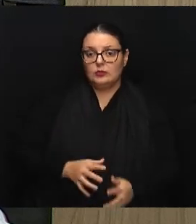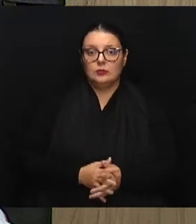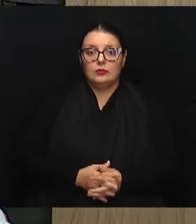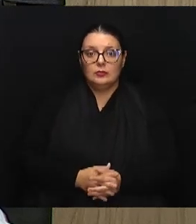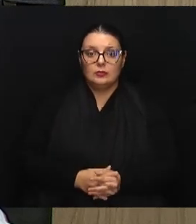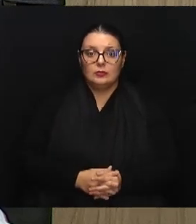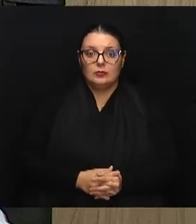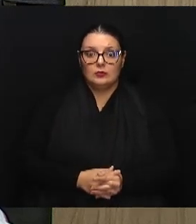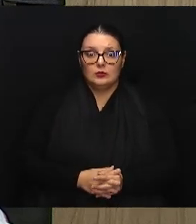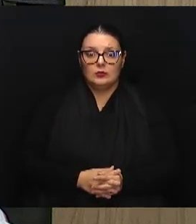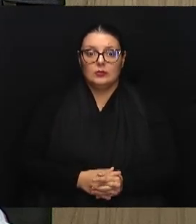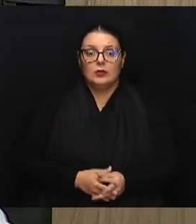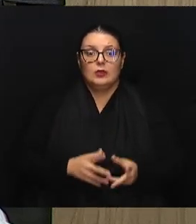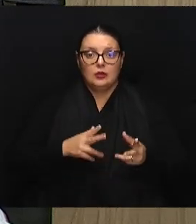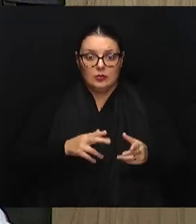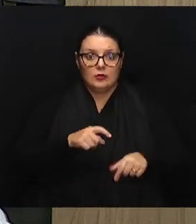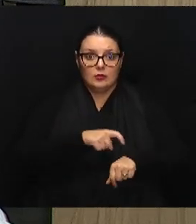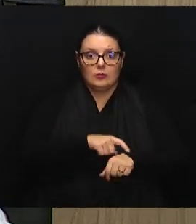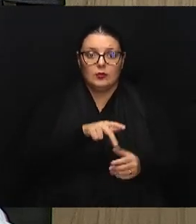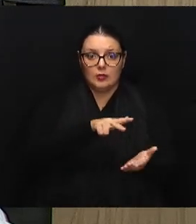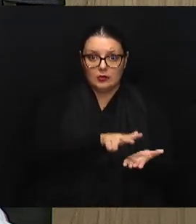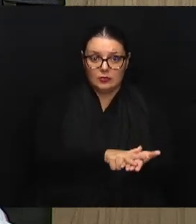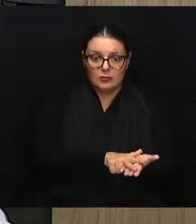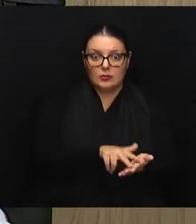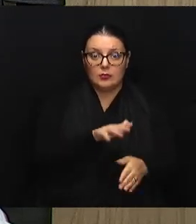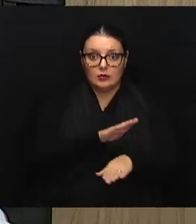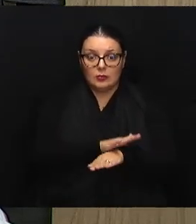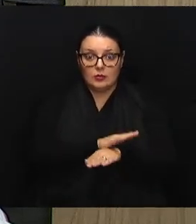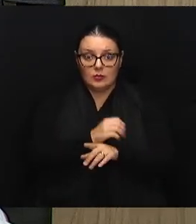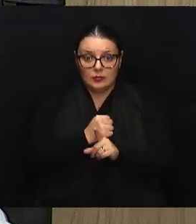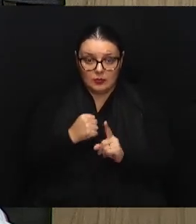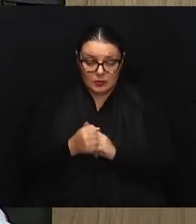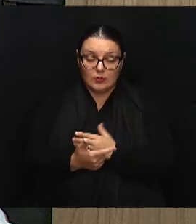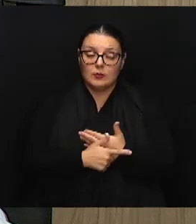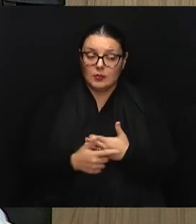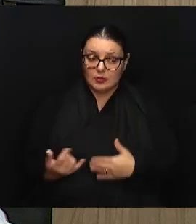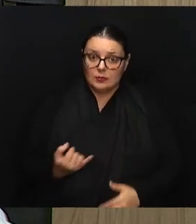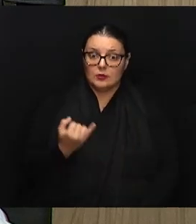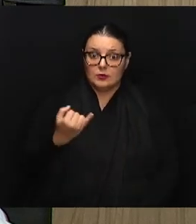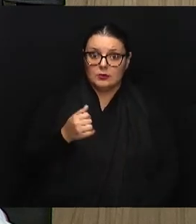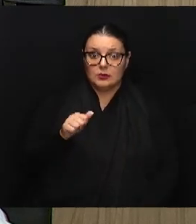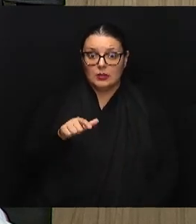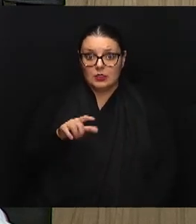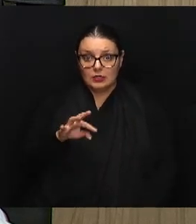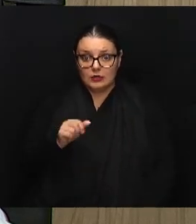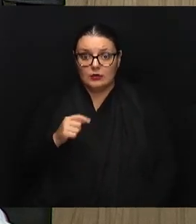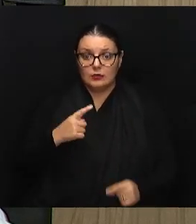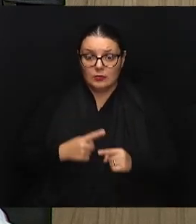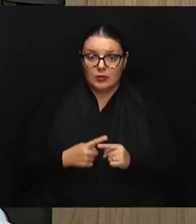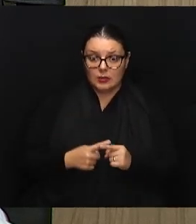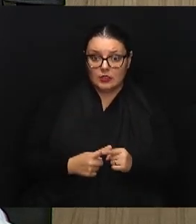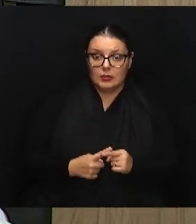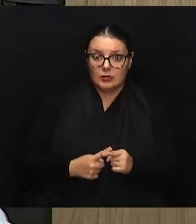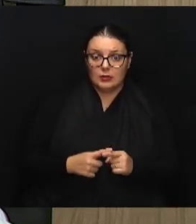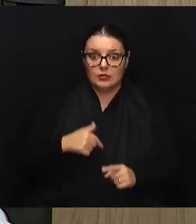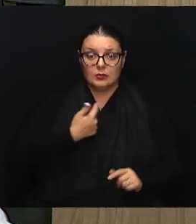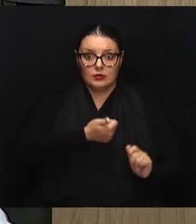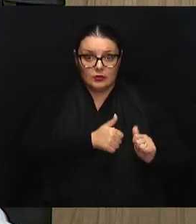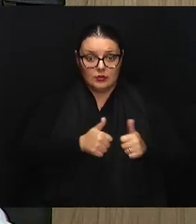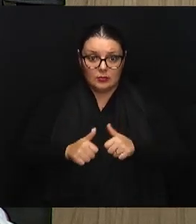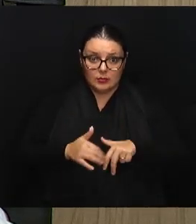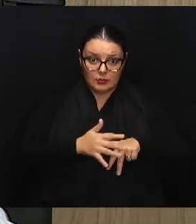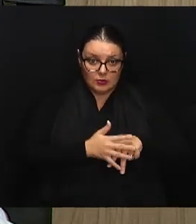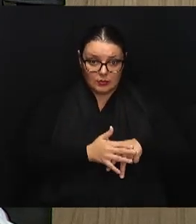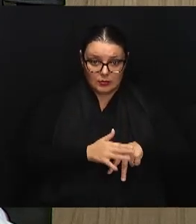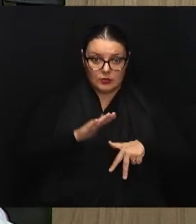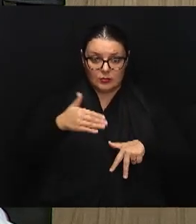Ele dura enquanto o paciente está internado. O assistente social tem um papel muito importante na alta. Por quê? A gente avalia o paciente a